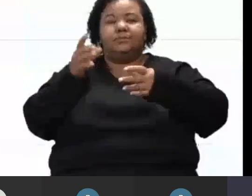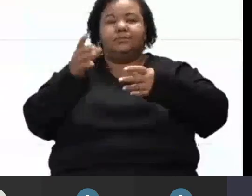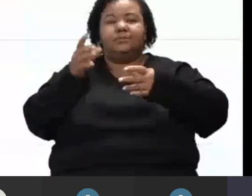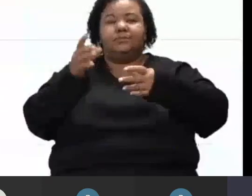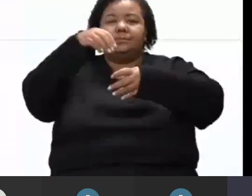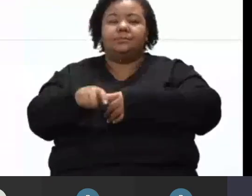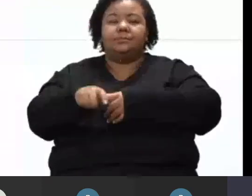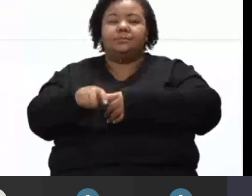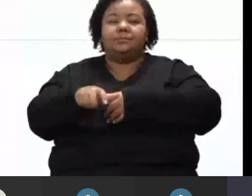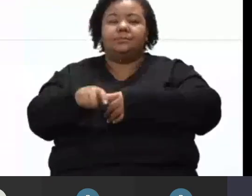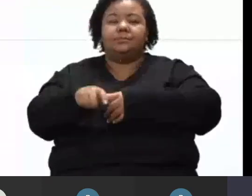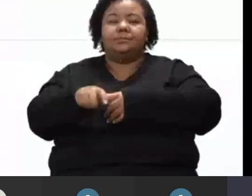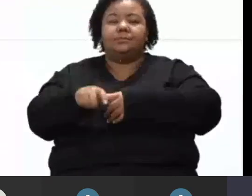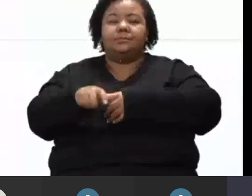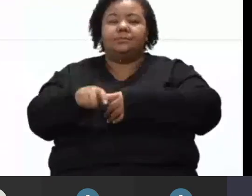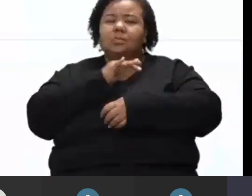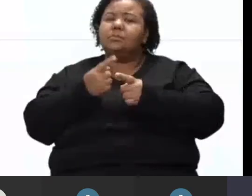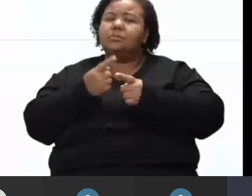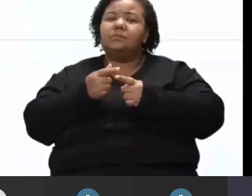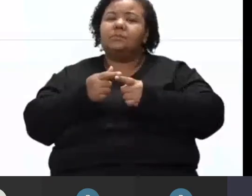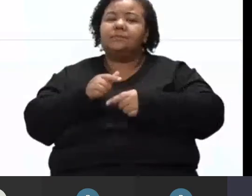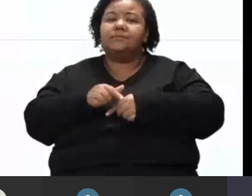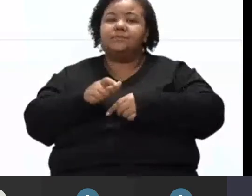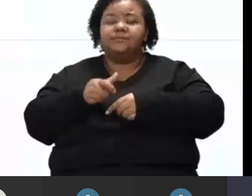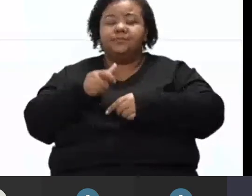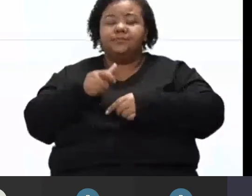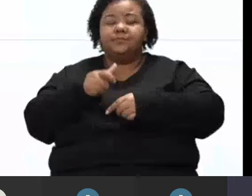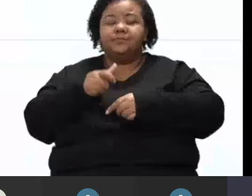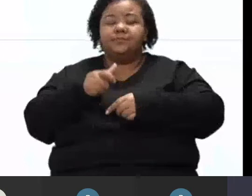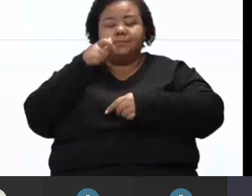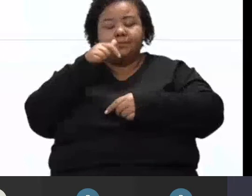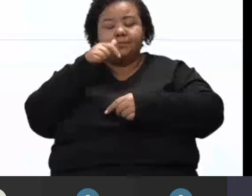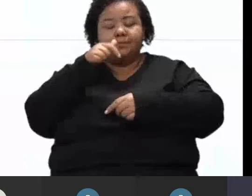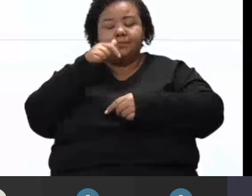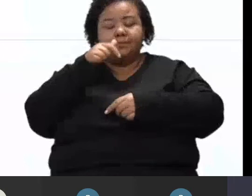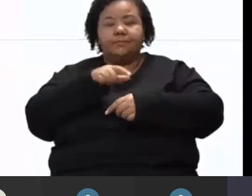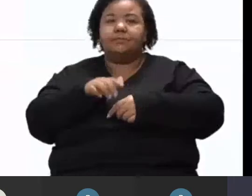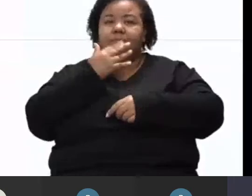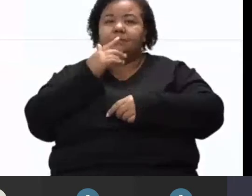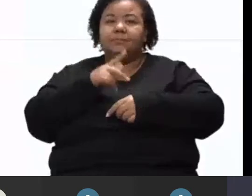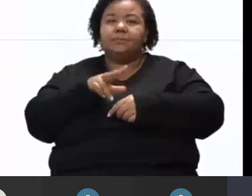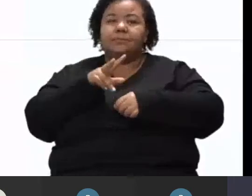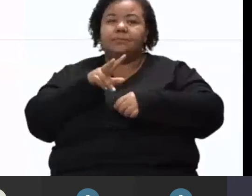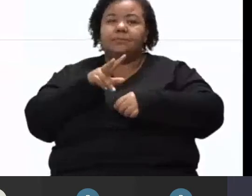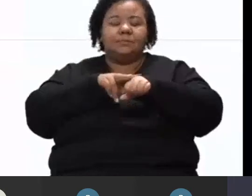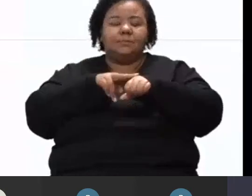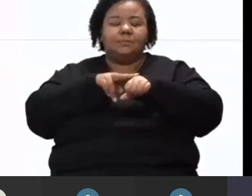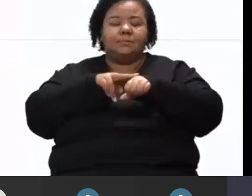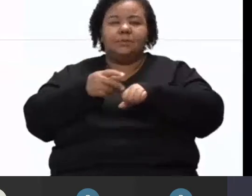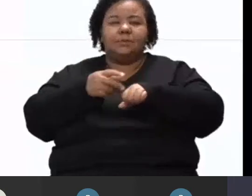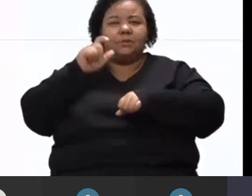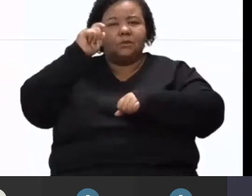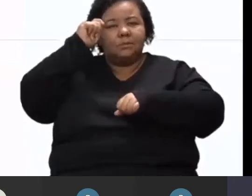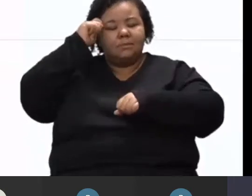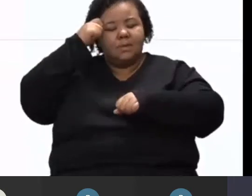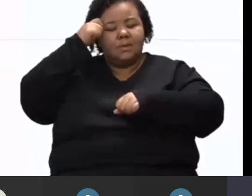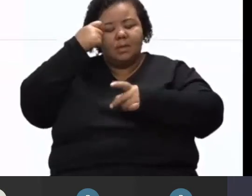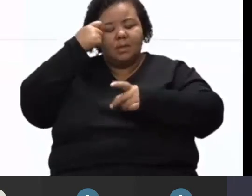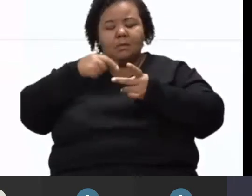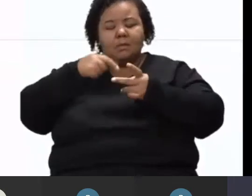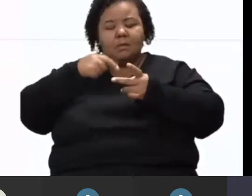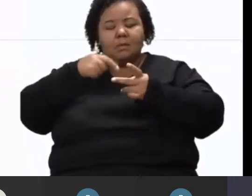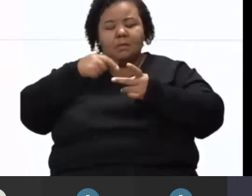observar coloração. Por que você consegue observar coloração? Repare aqui que nós vemos essas cores verdes, pretas,